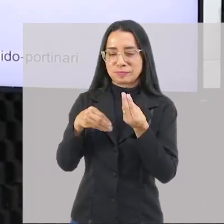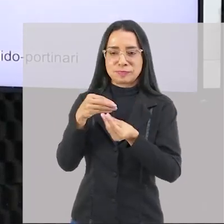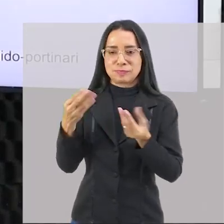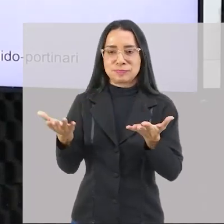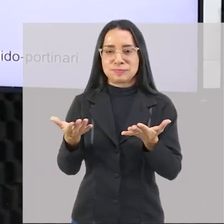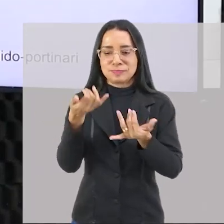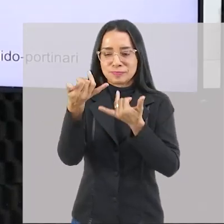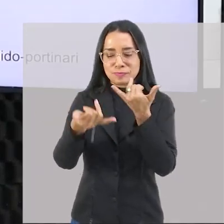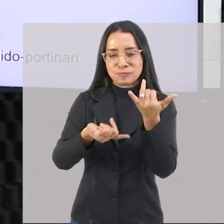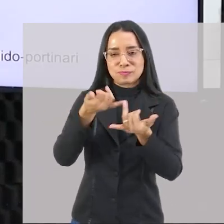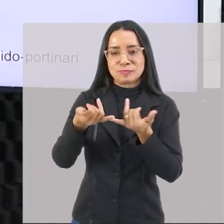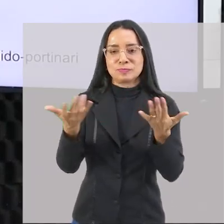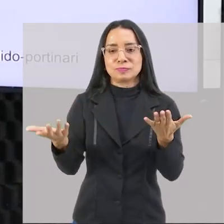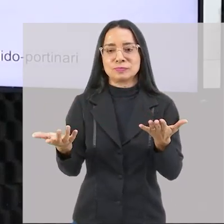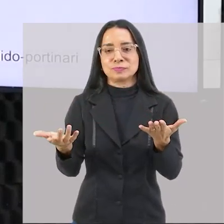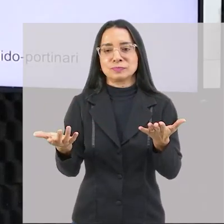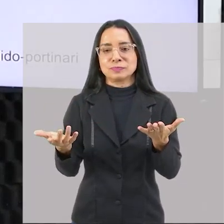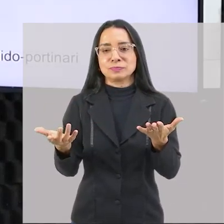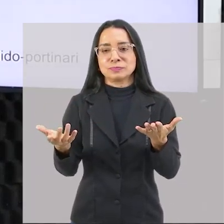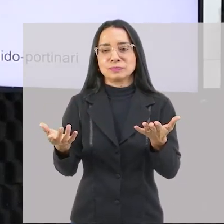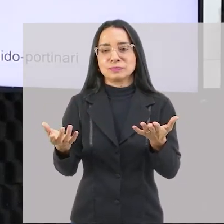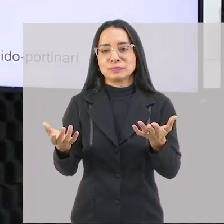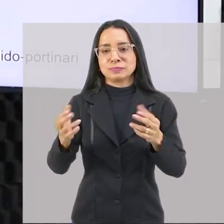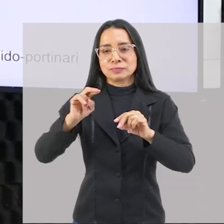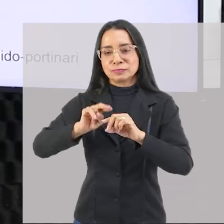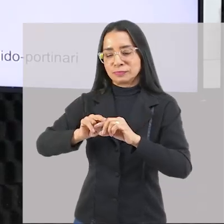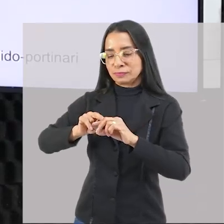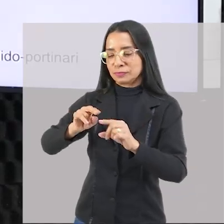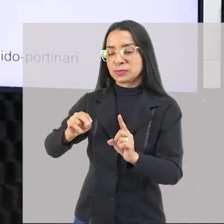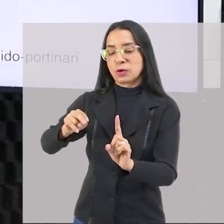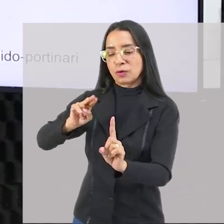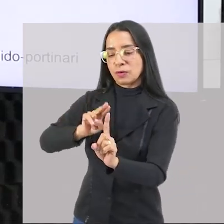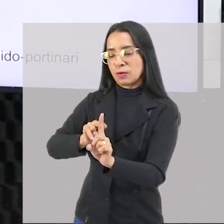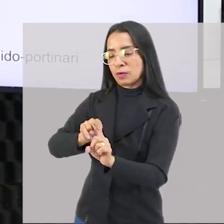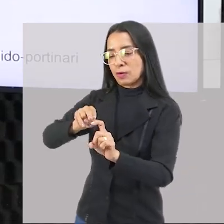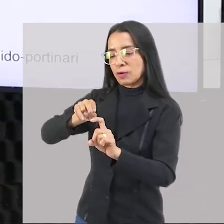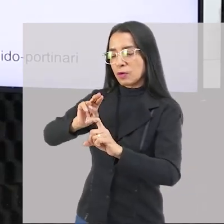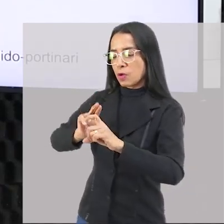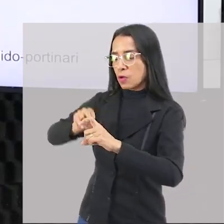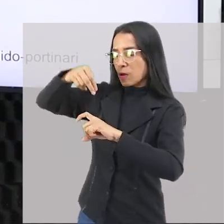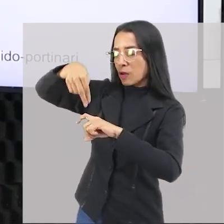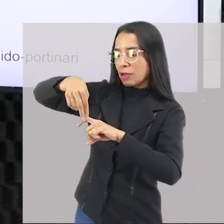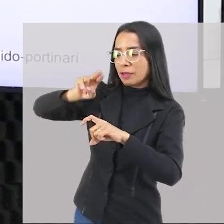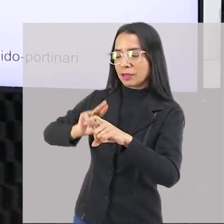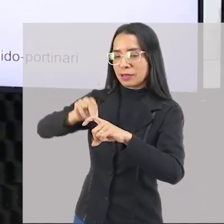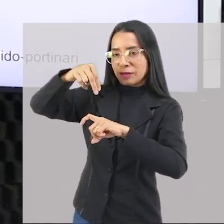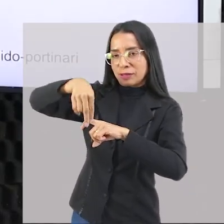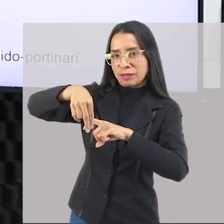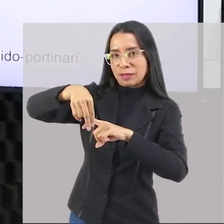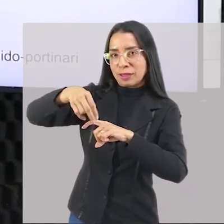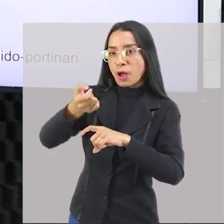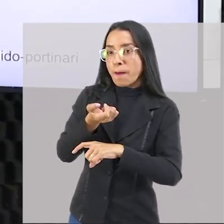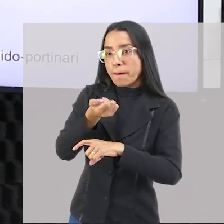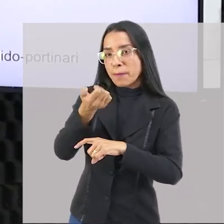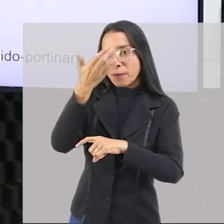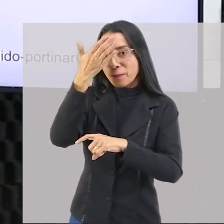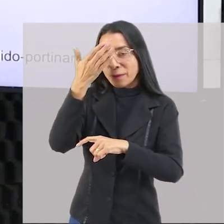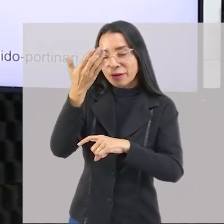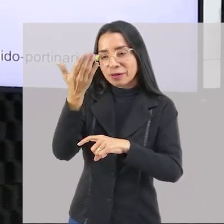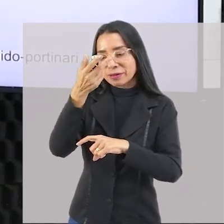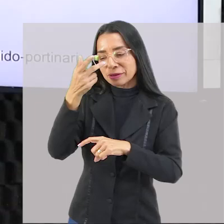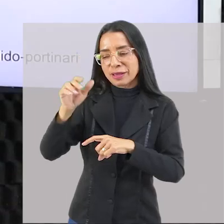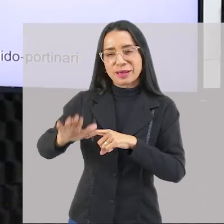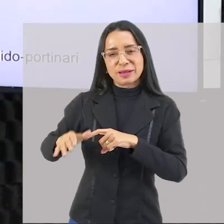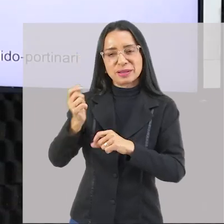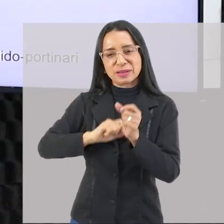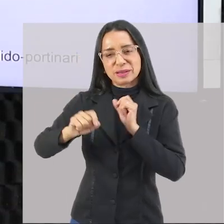Luís. Né? Meninos pulando carniça. O que é pular carniça? Um agacha e o outro pula por cima. Poucas crianças brincam disso hoje. Né? A